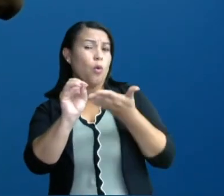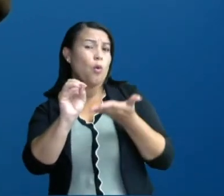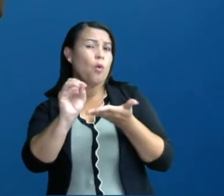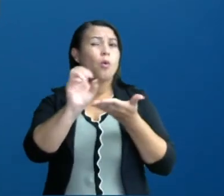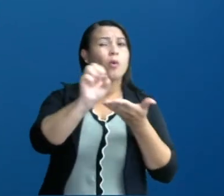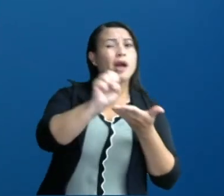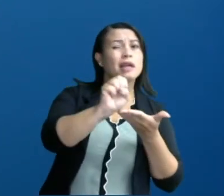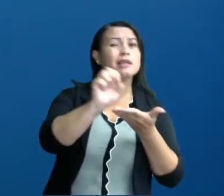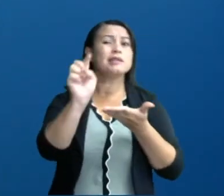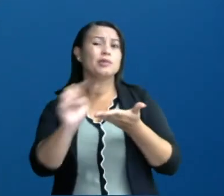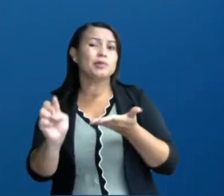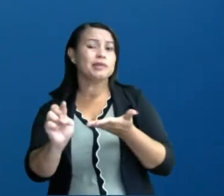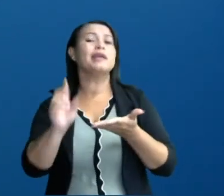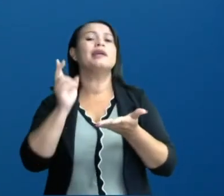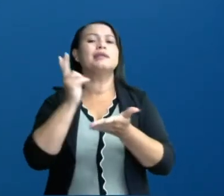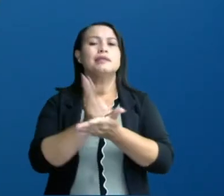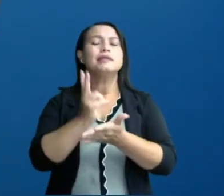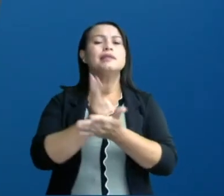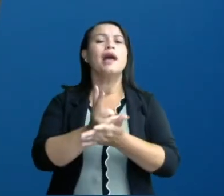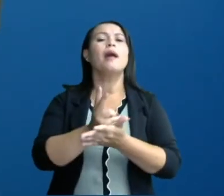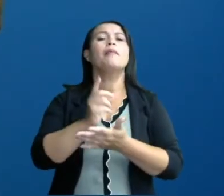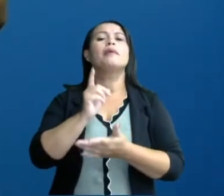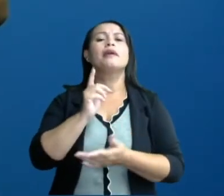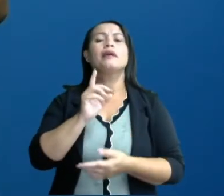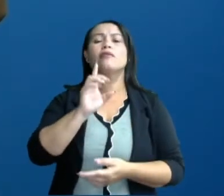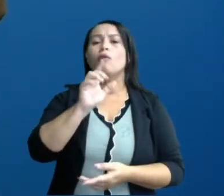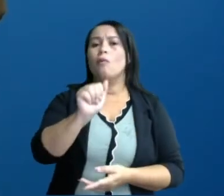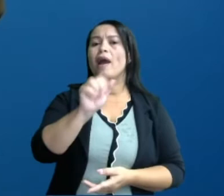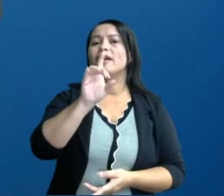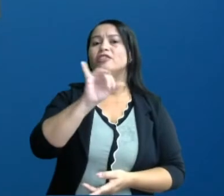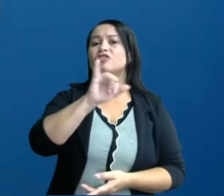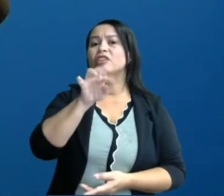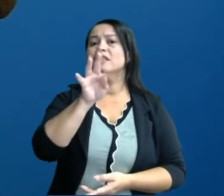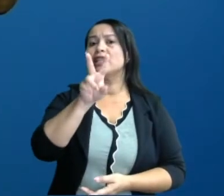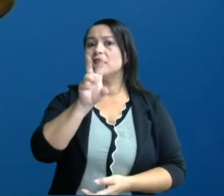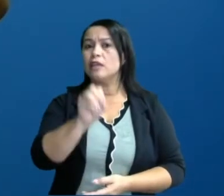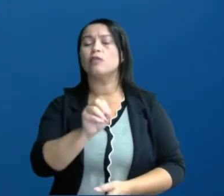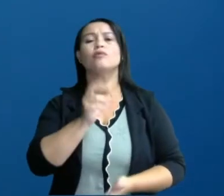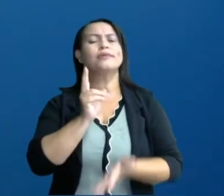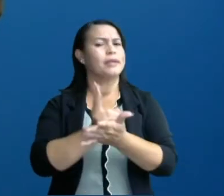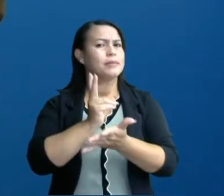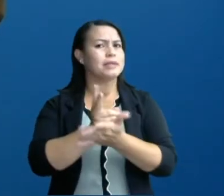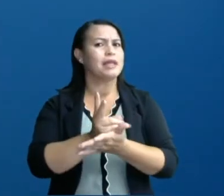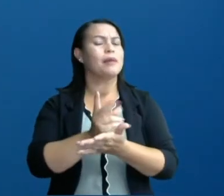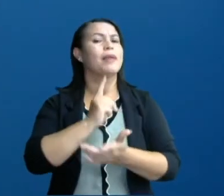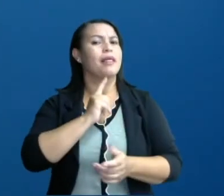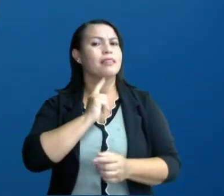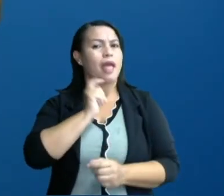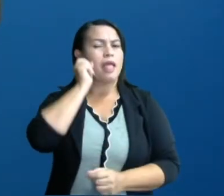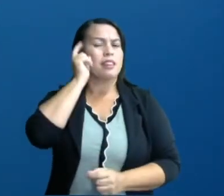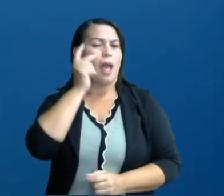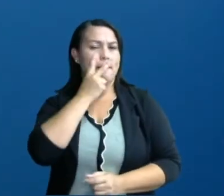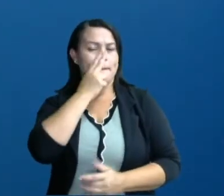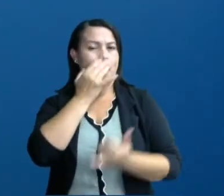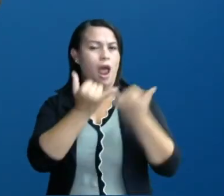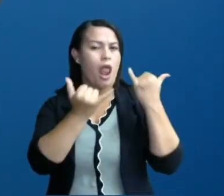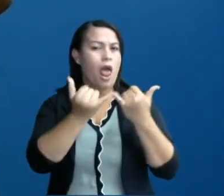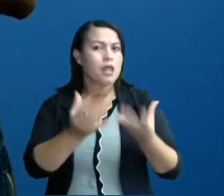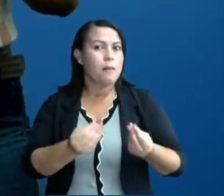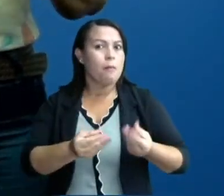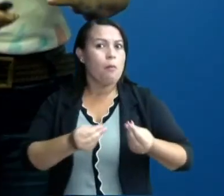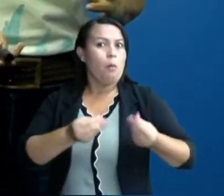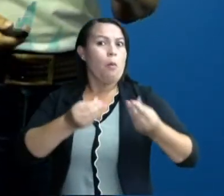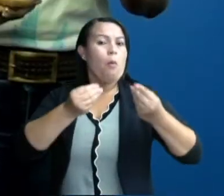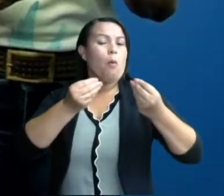com Z? Então, sempre que for um adjetivo, tá? Que dá a ideia de muito, de intensidade,